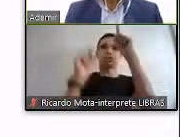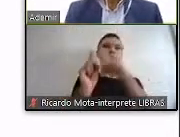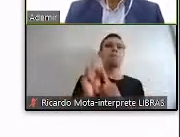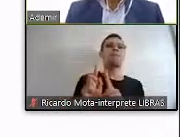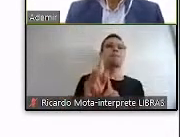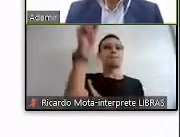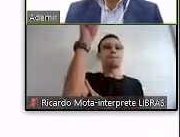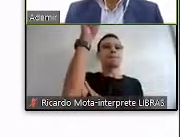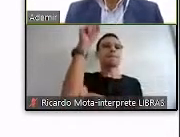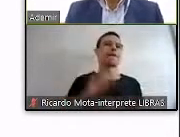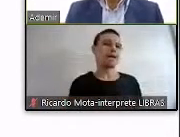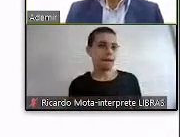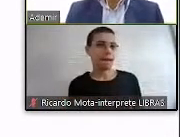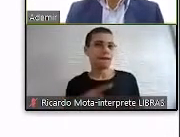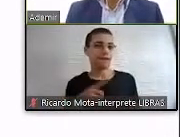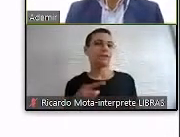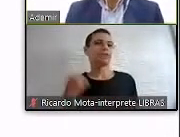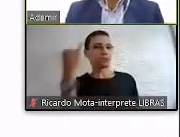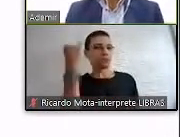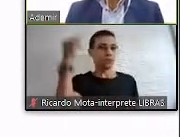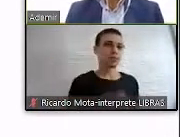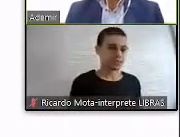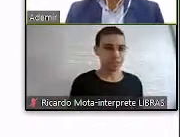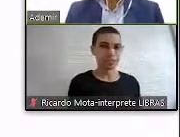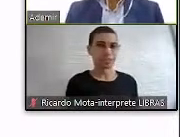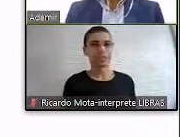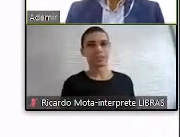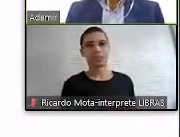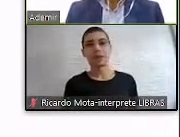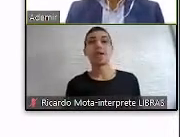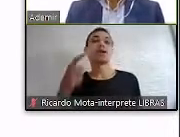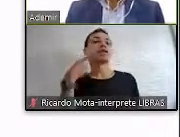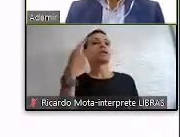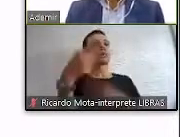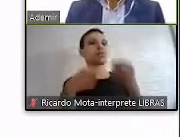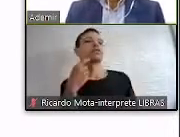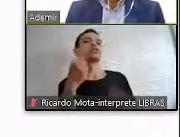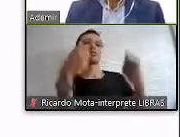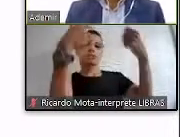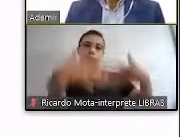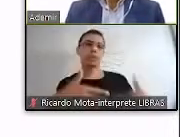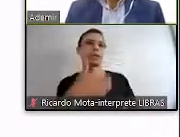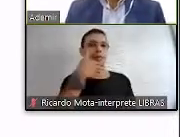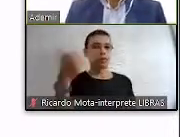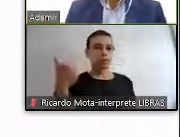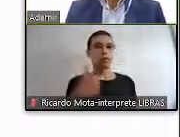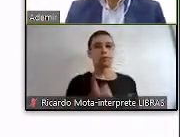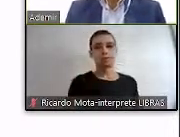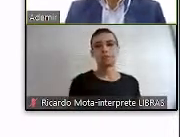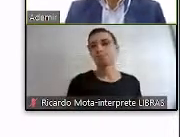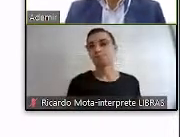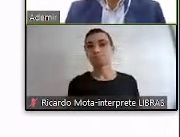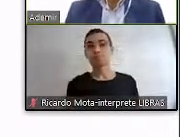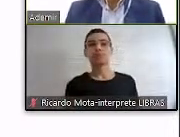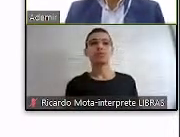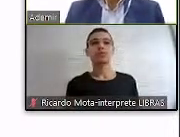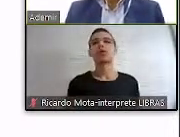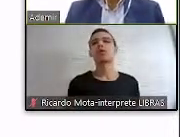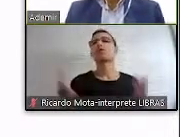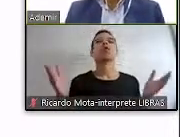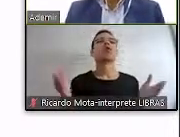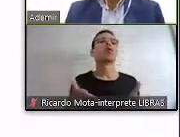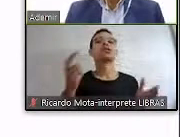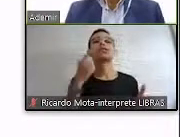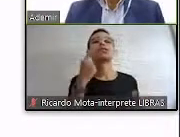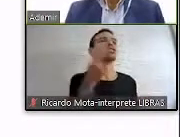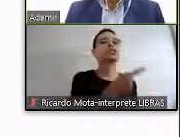nossas edificações, né? A gente vai mostrar mais à frente. Hoje, buscando também a utilização